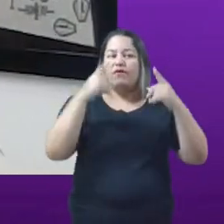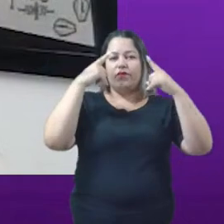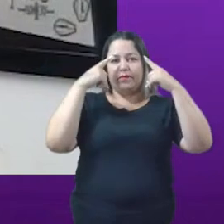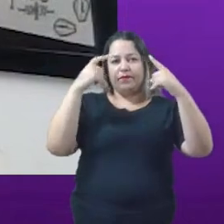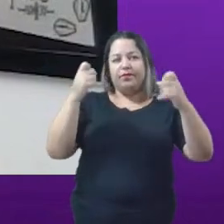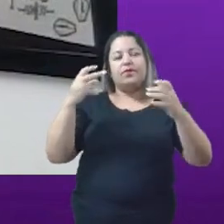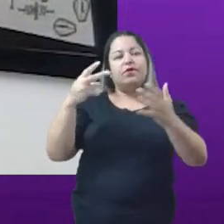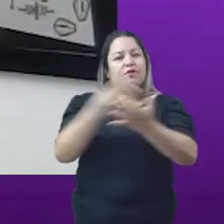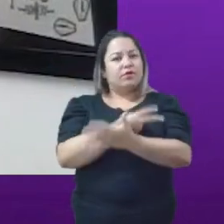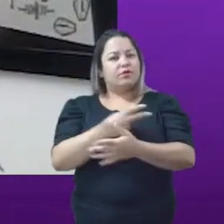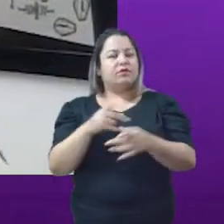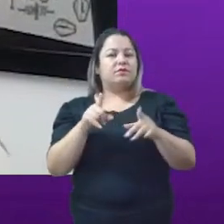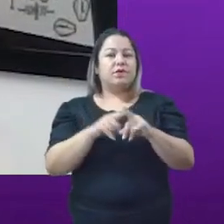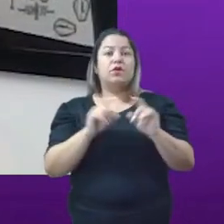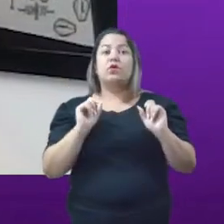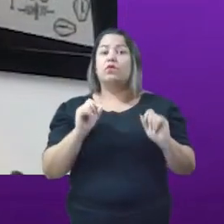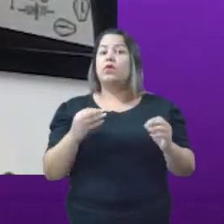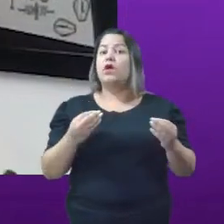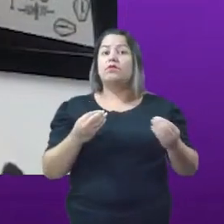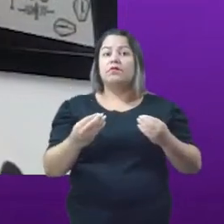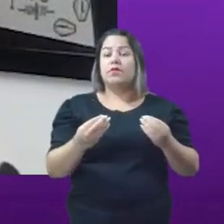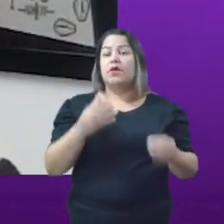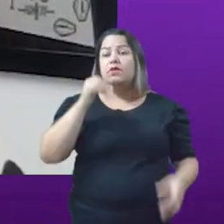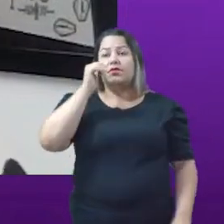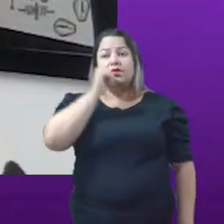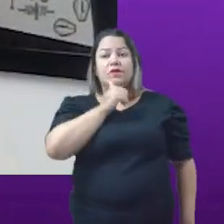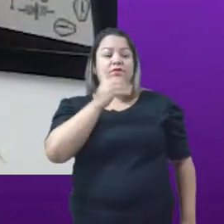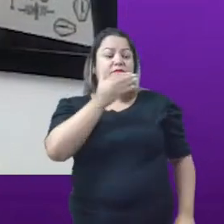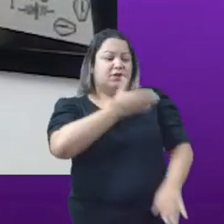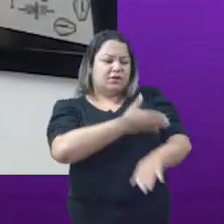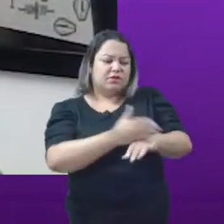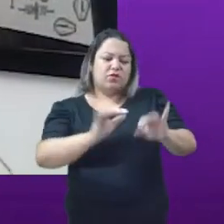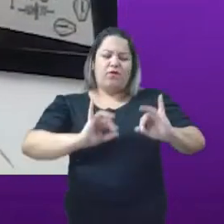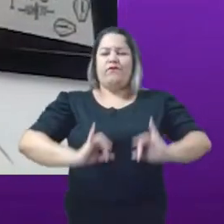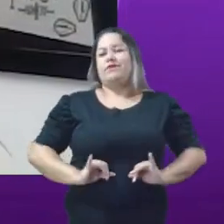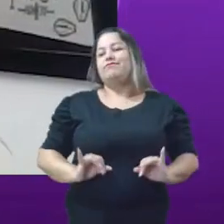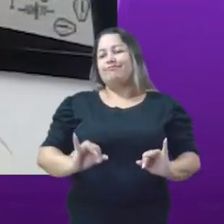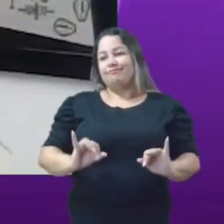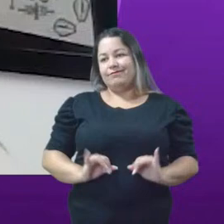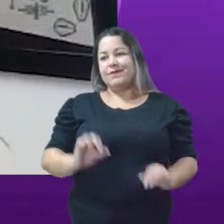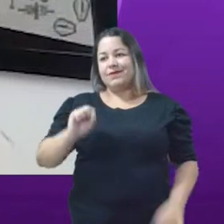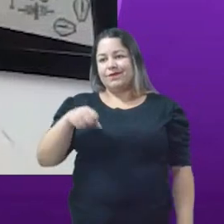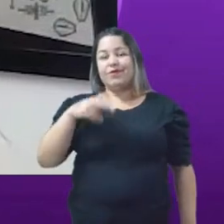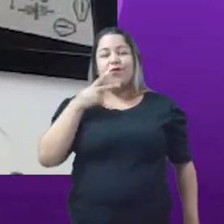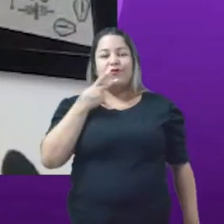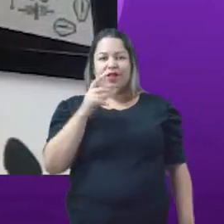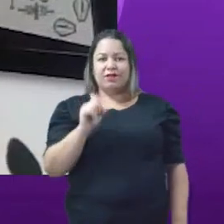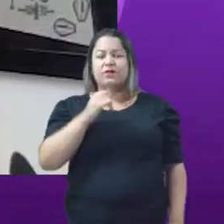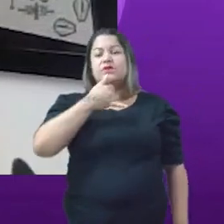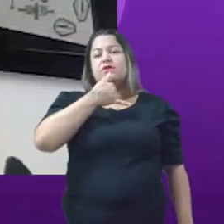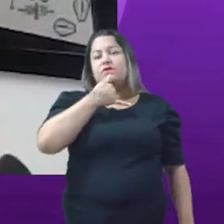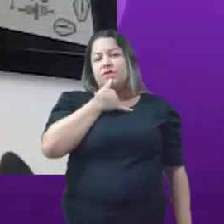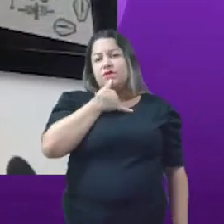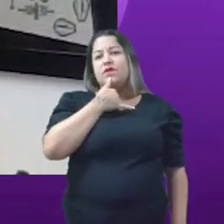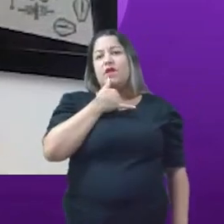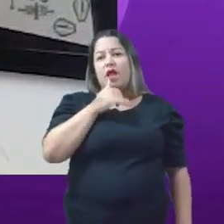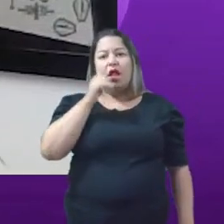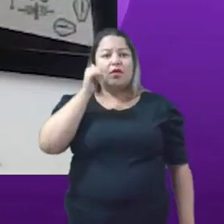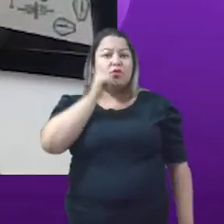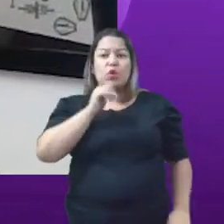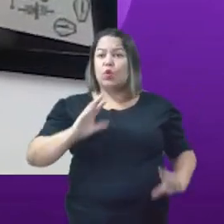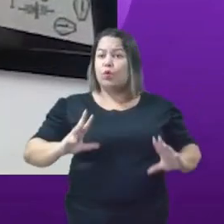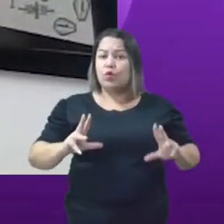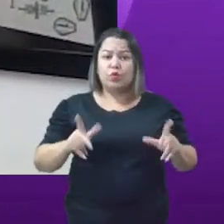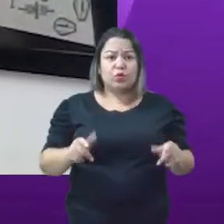chega e com quem que ela chega. Ah, Bruna, as mulheres brancas também sofrem. Sim, gente. Nós estamos dizendo que, infelizmente, as mulheres como um